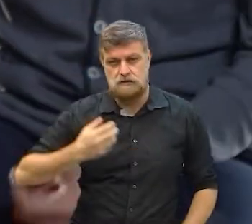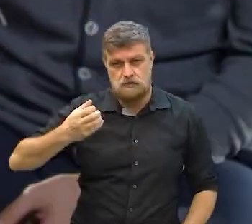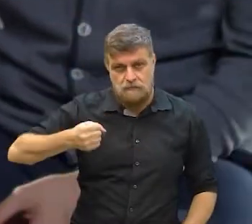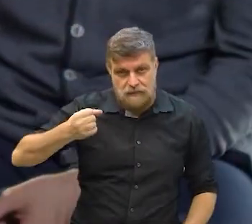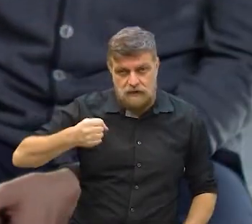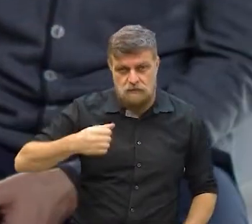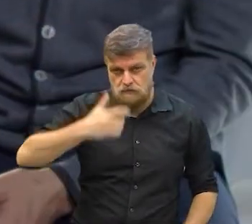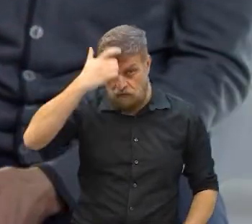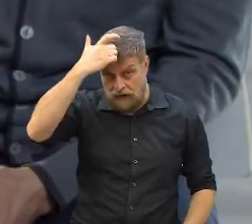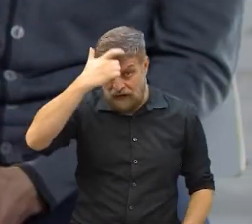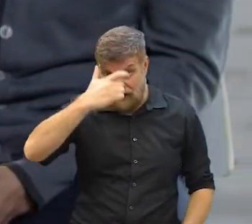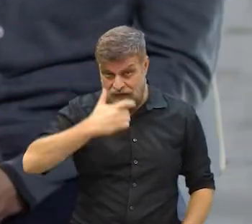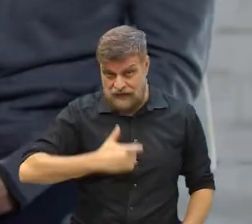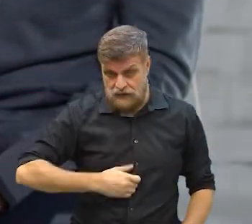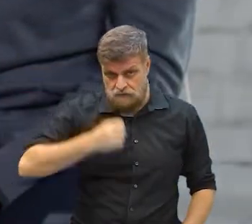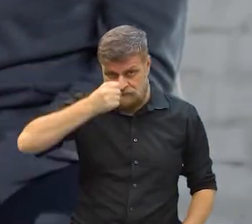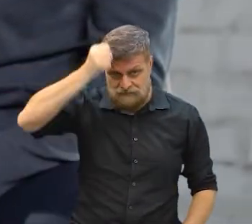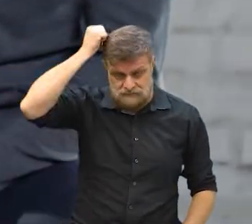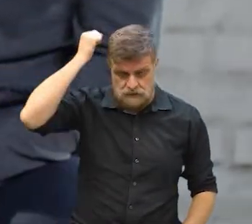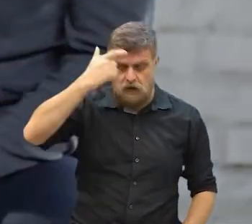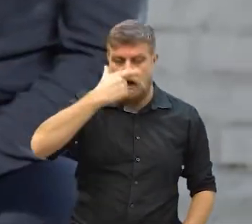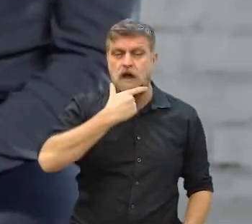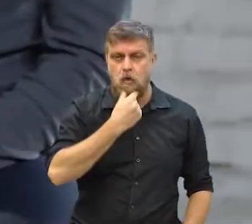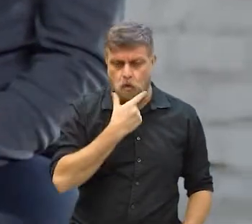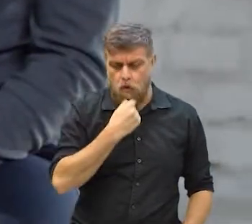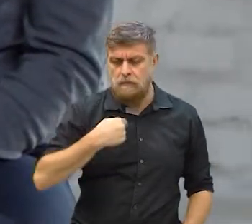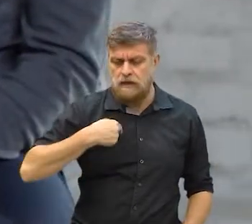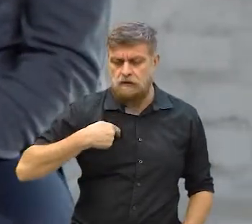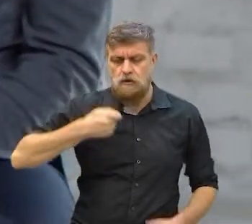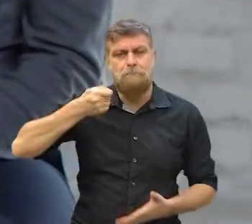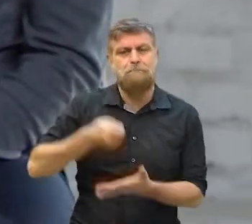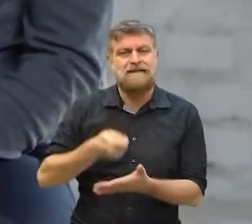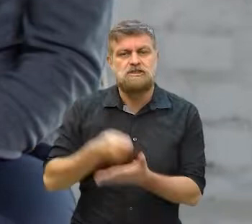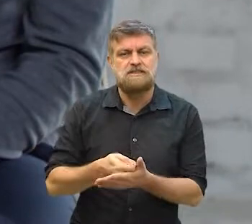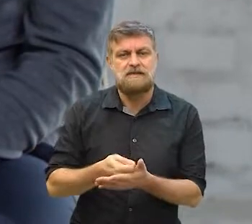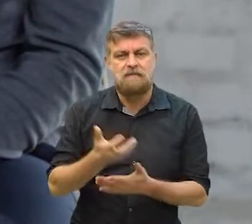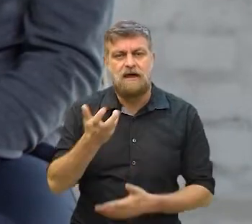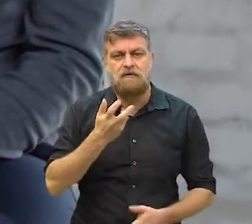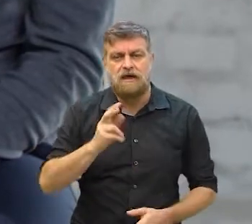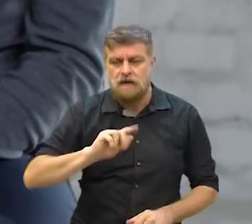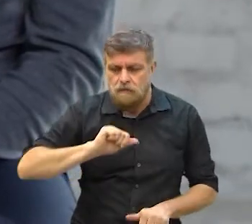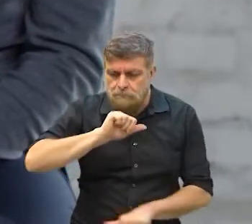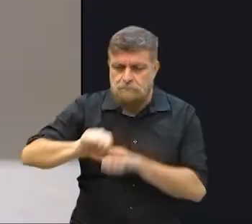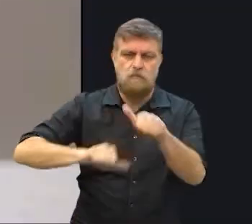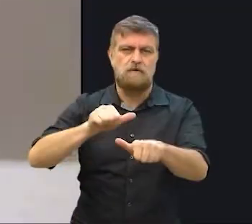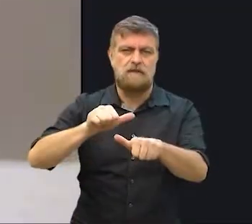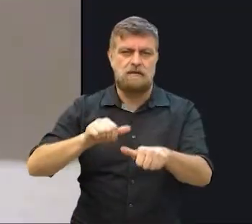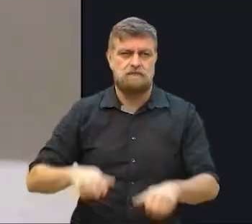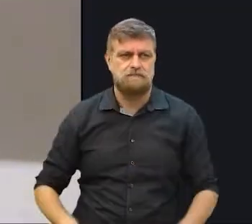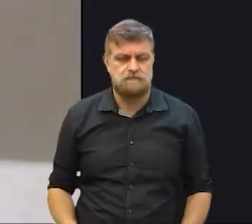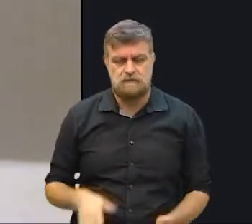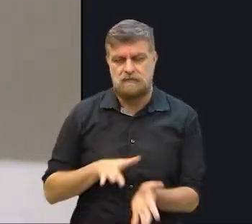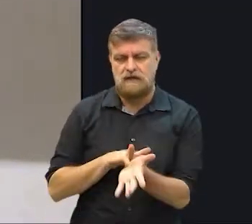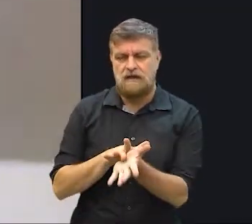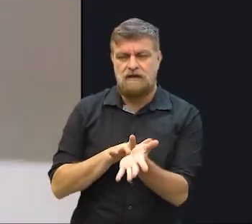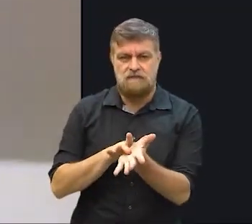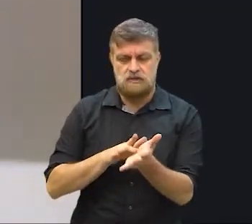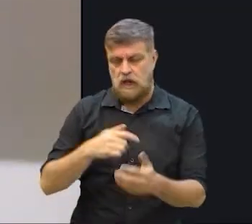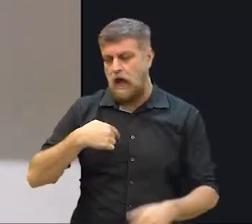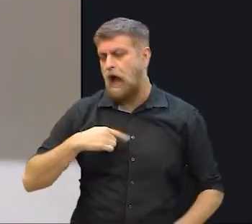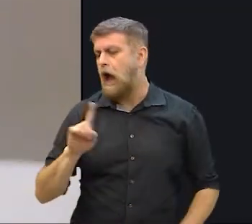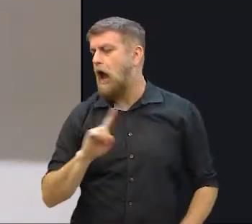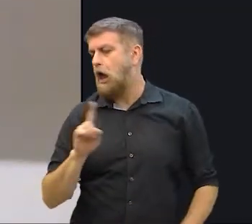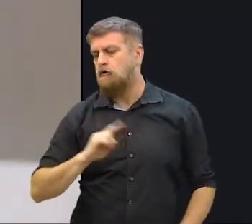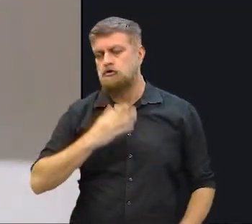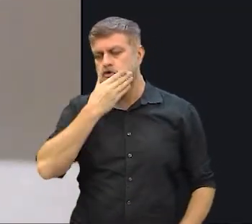Branco. Eu, Sérgio, me reconheço como machista e quero mudar essa realidade. Fingir de conta